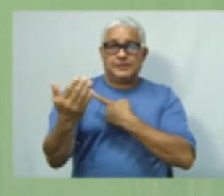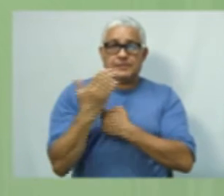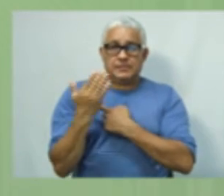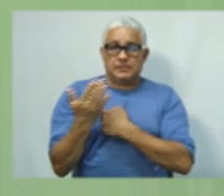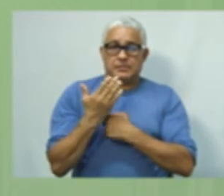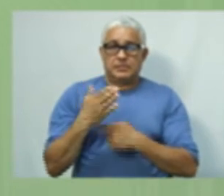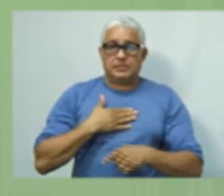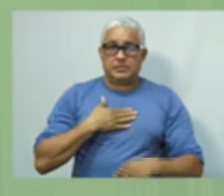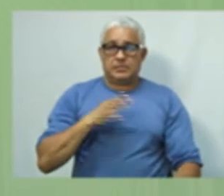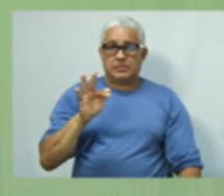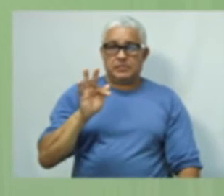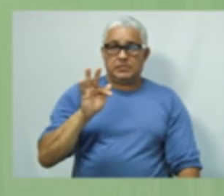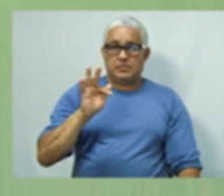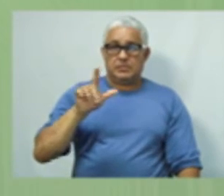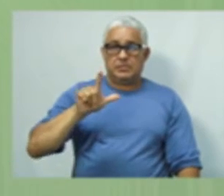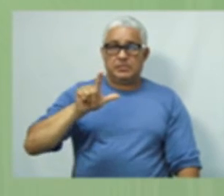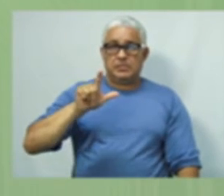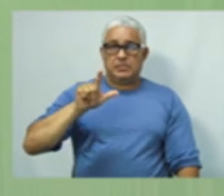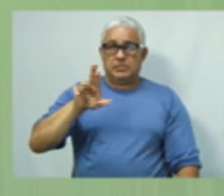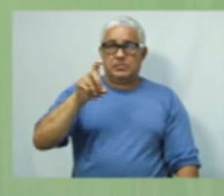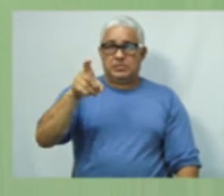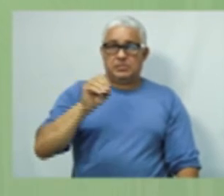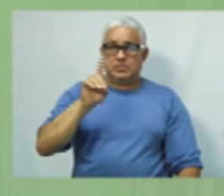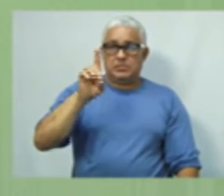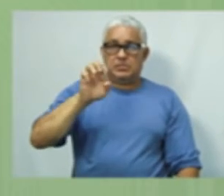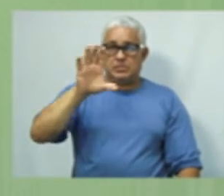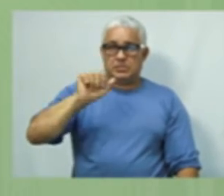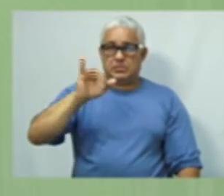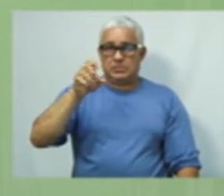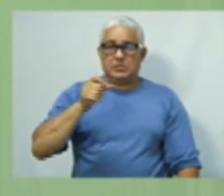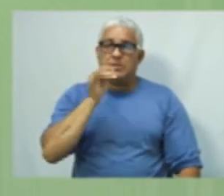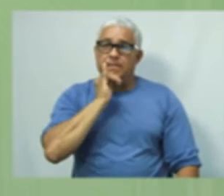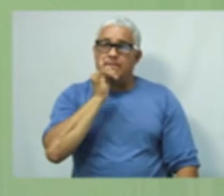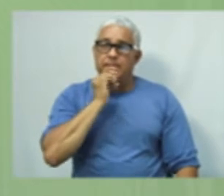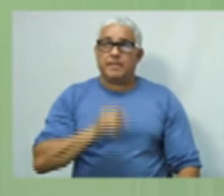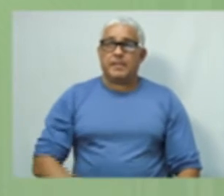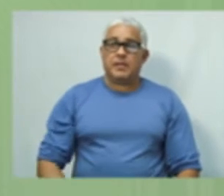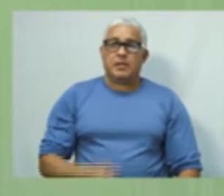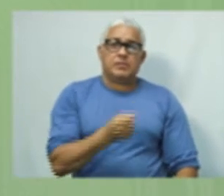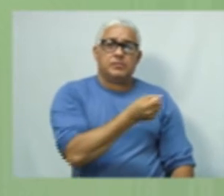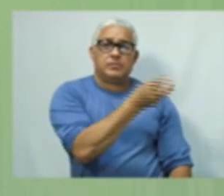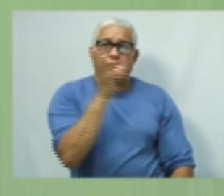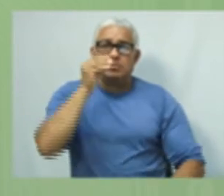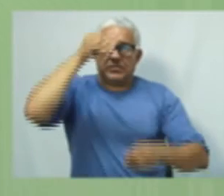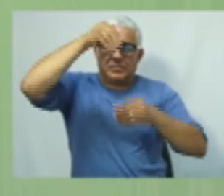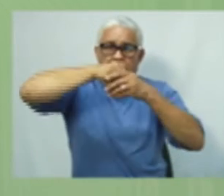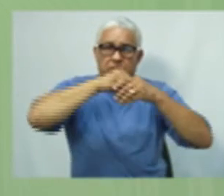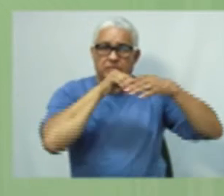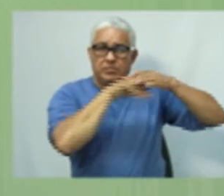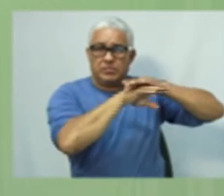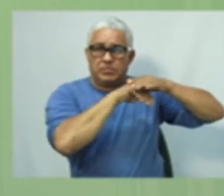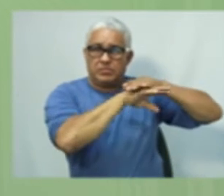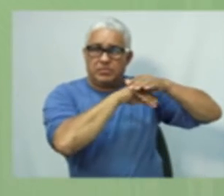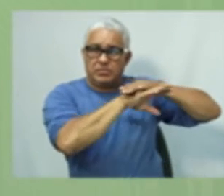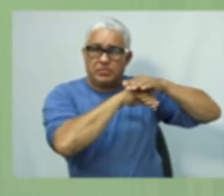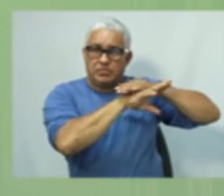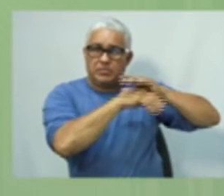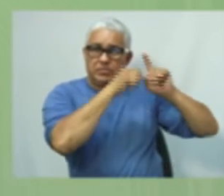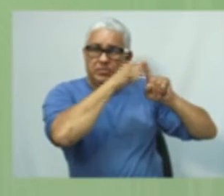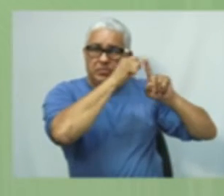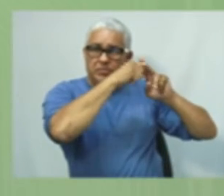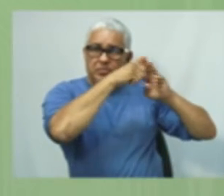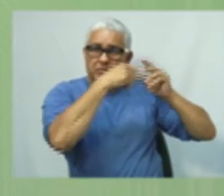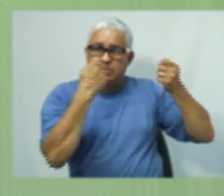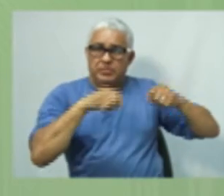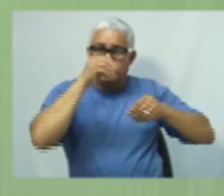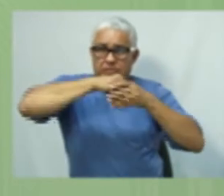meu fluxo de caixa. Por exemplo, a quantidade de estoque por período que eu preciso